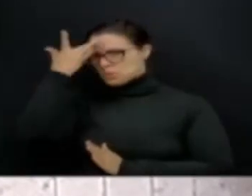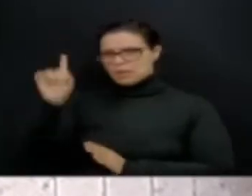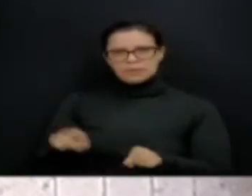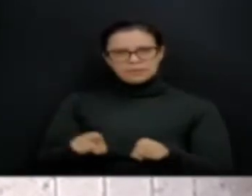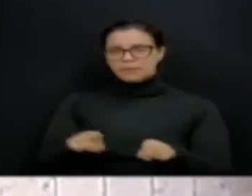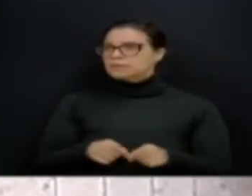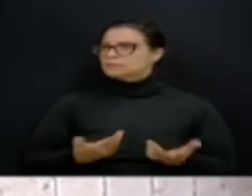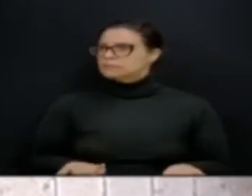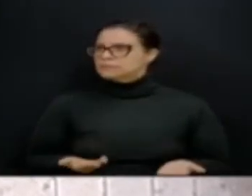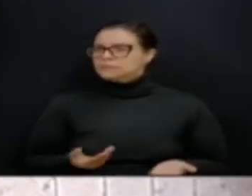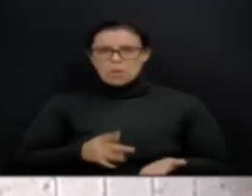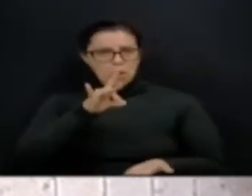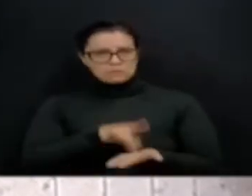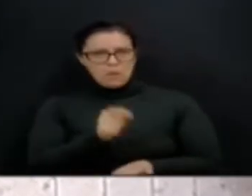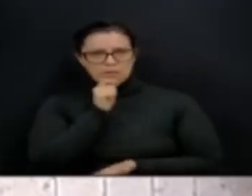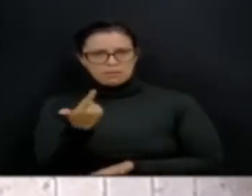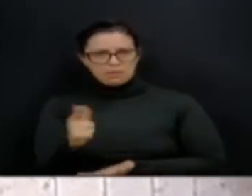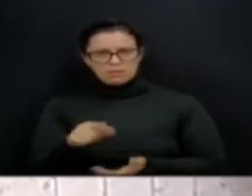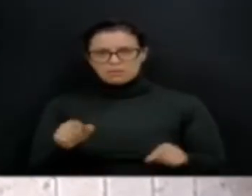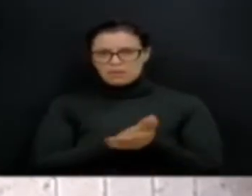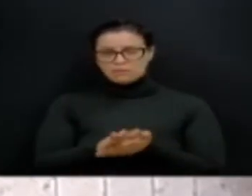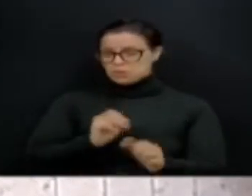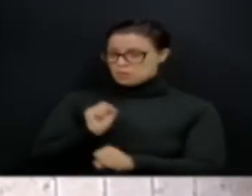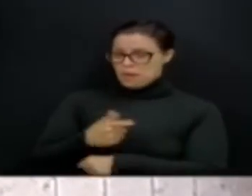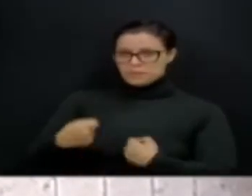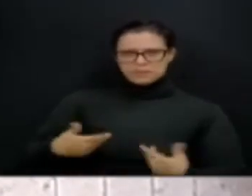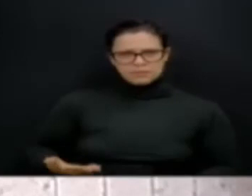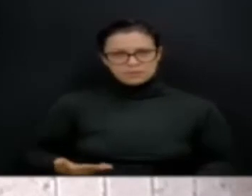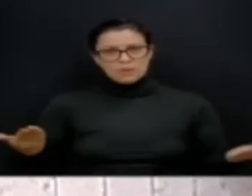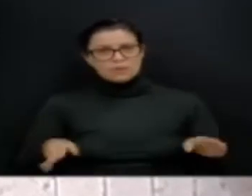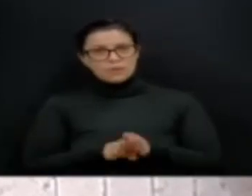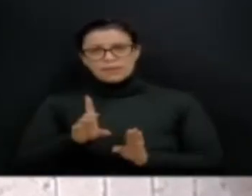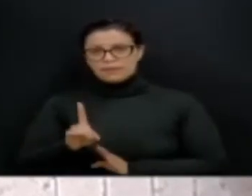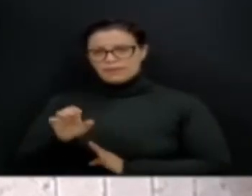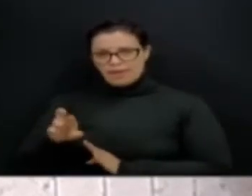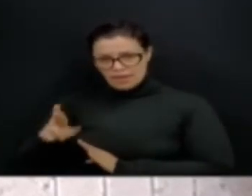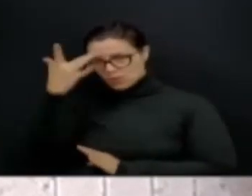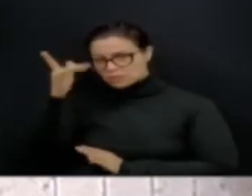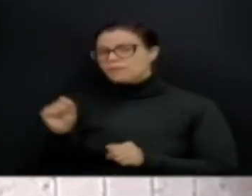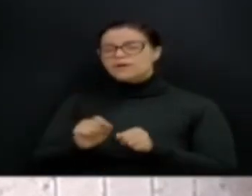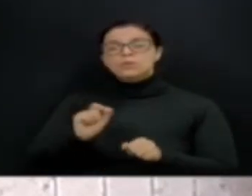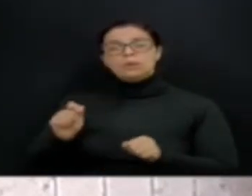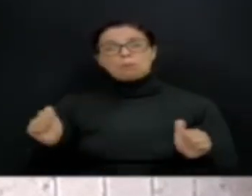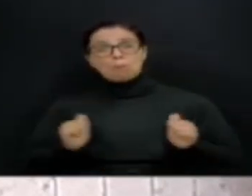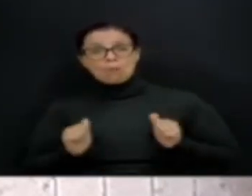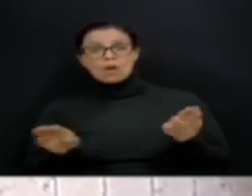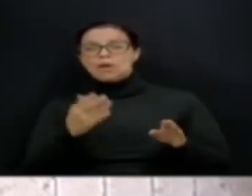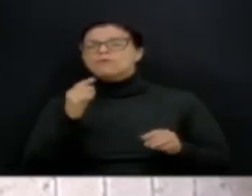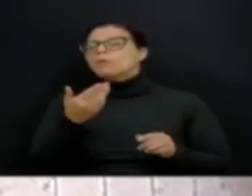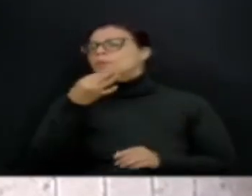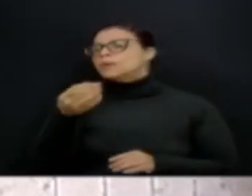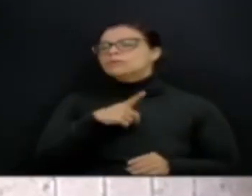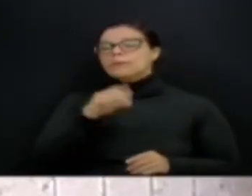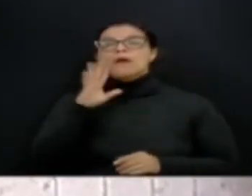que não tinha nada oficializado, e que tinha que aguardar. Já que o DR não sabe o que fazer, eu quero propor uma solução